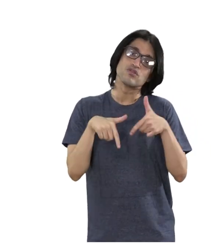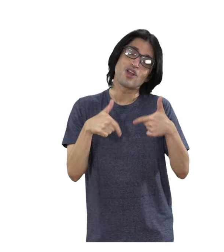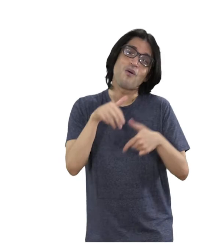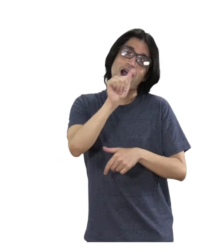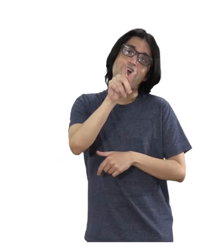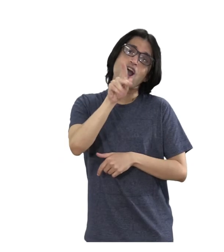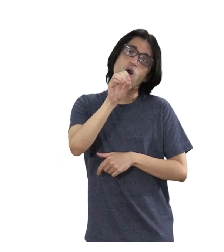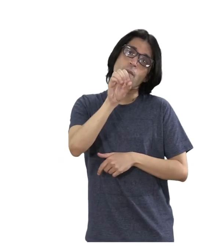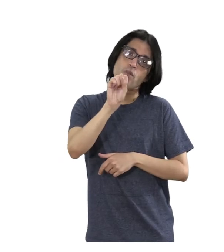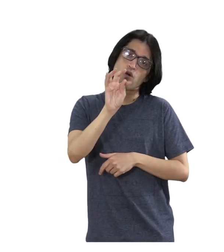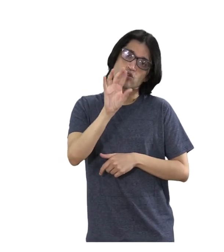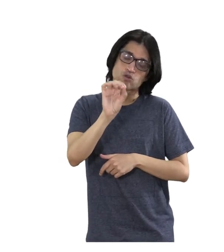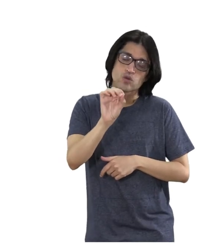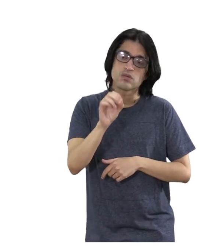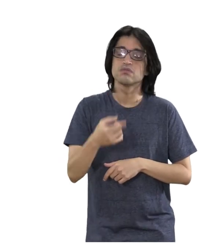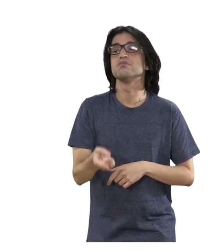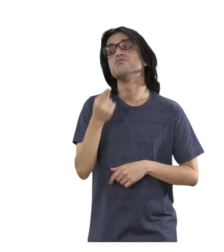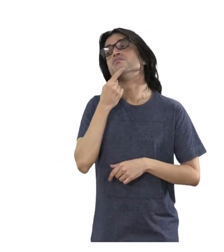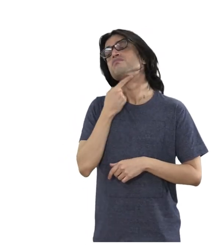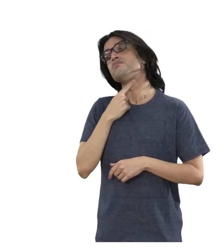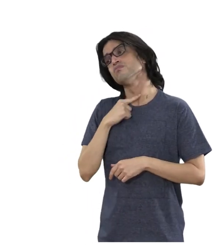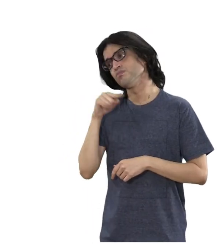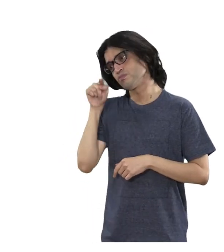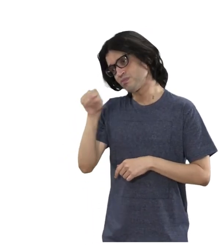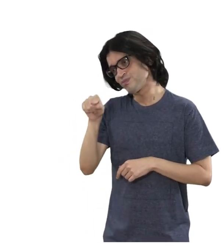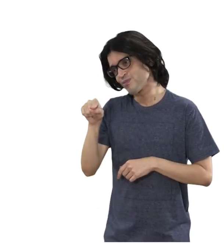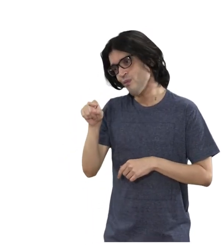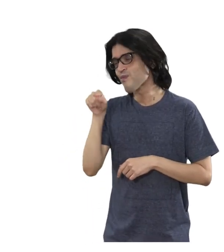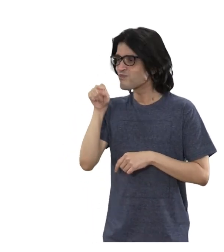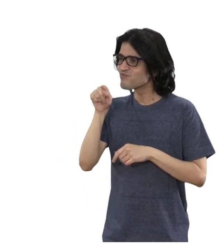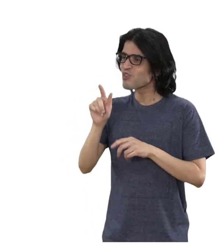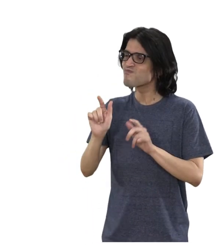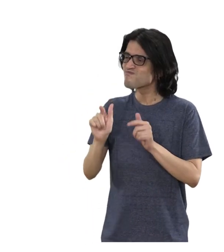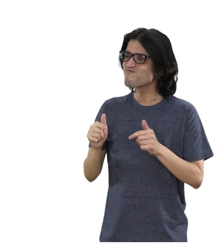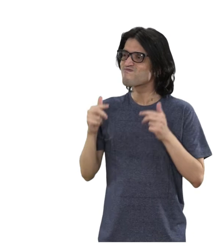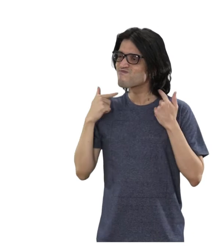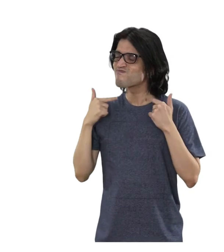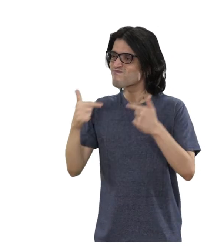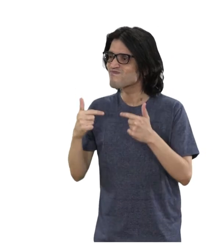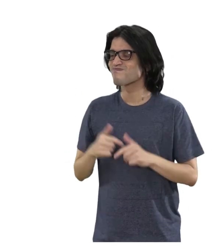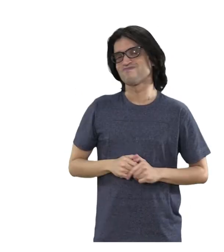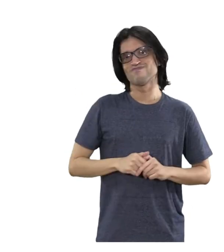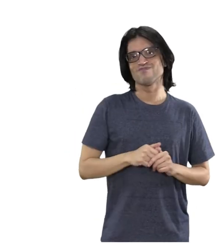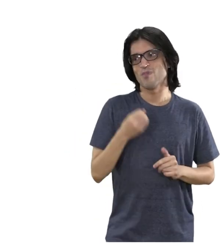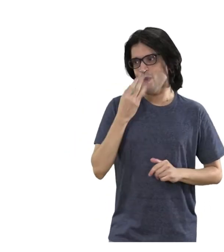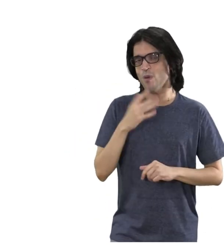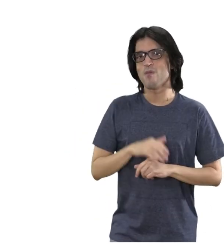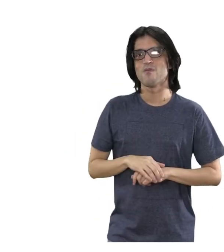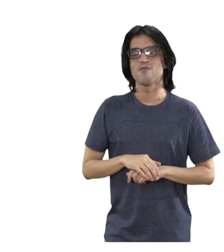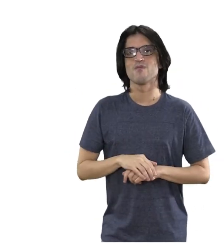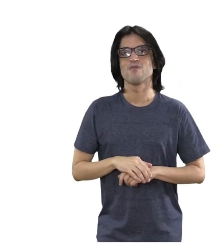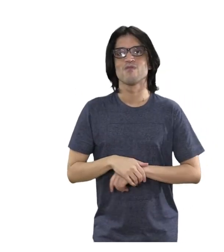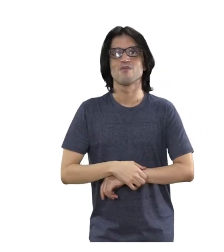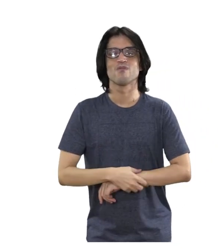Desejo-te uma coisa, que tenhas muita sorte. Oração subordinada adverbial.